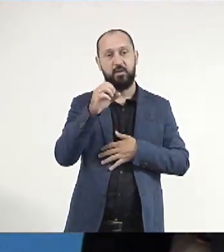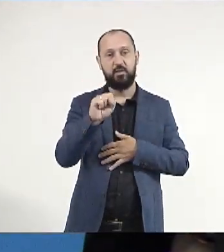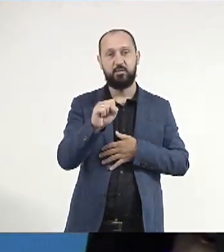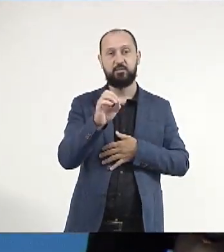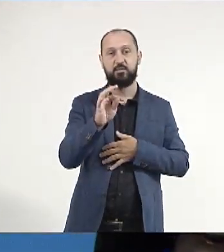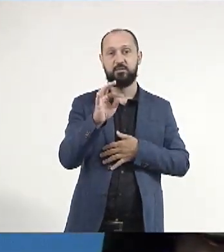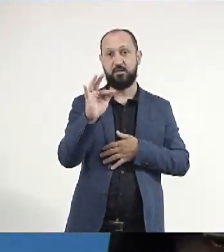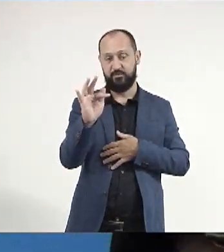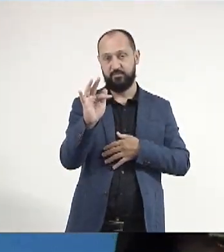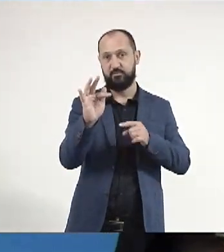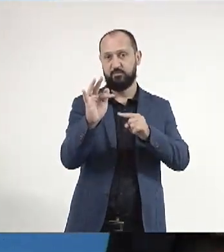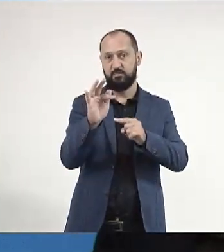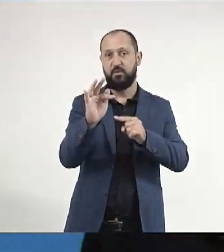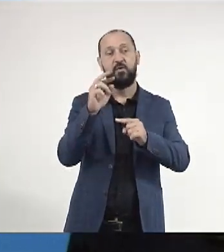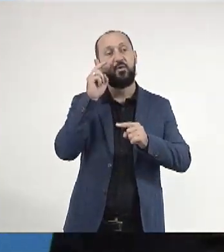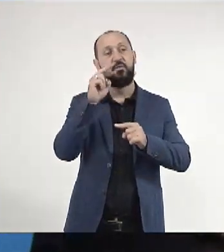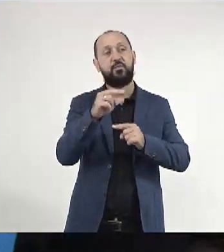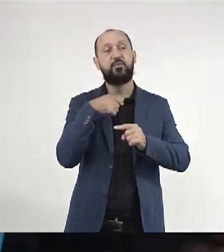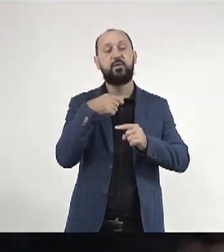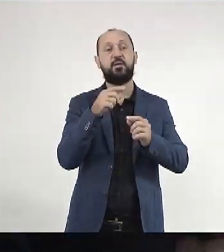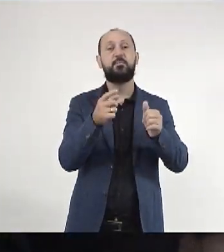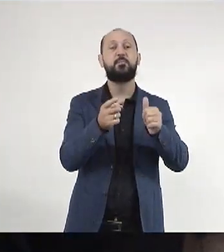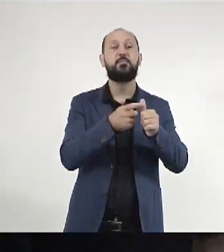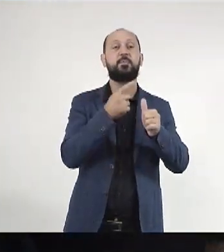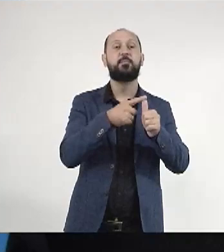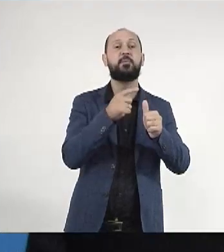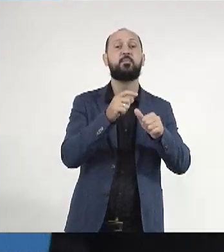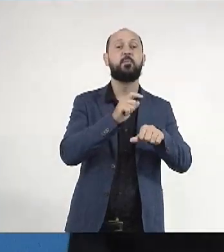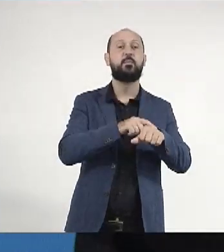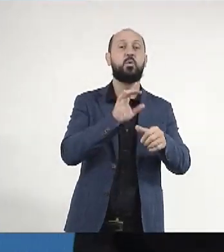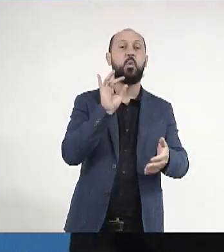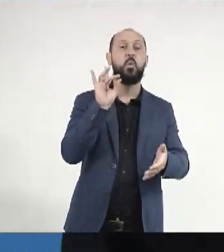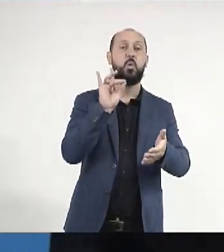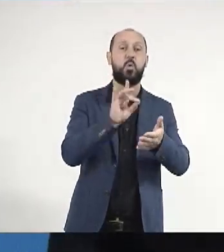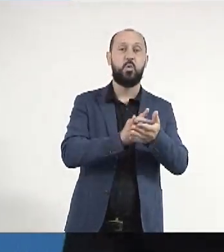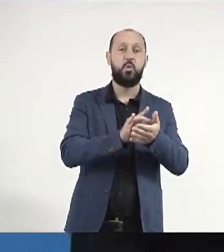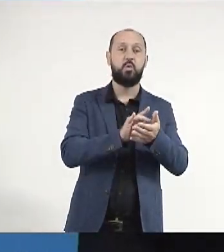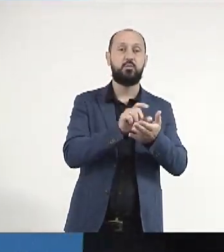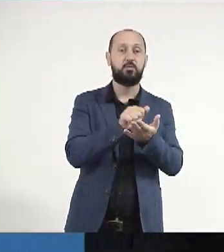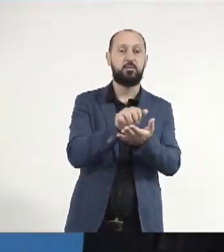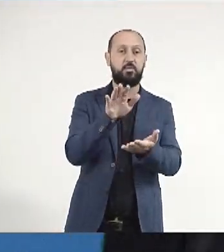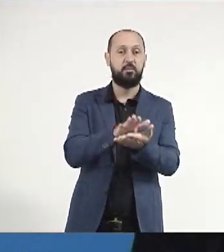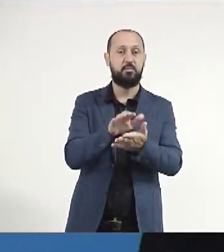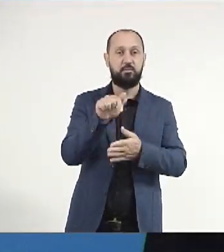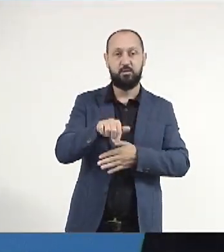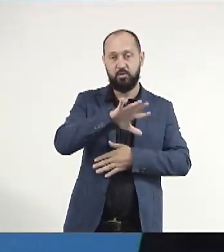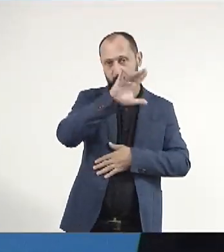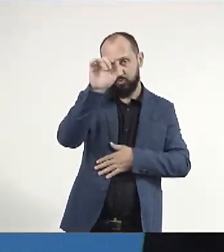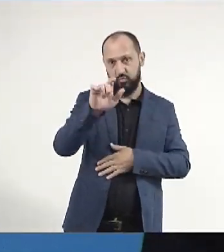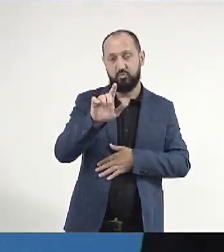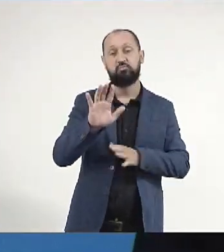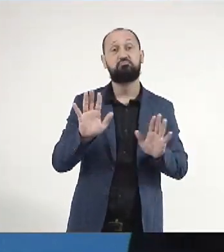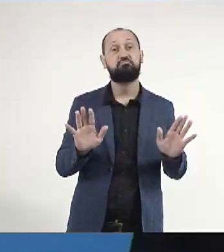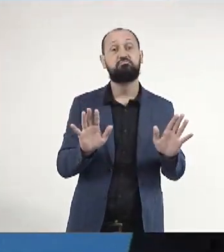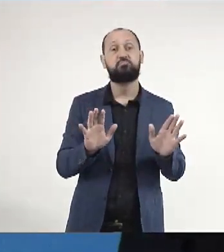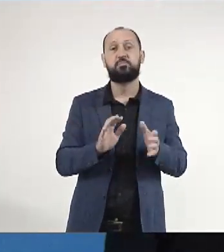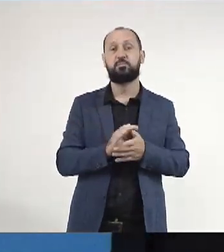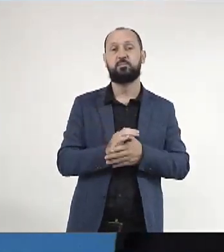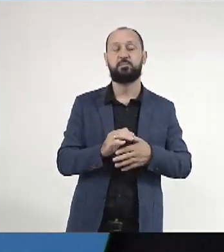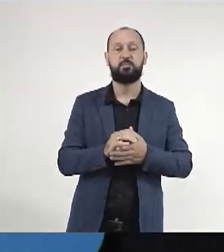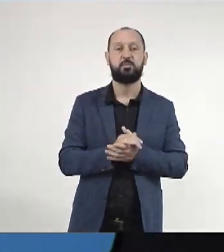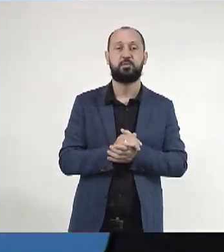Supremo Tribunal Federal e ter o primeiro caso concreto de indenização no Mato Grosso do Sul.